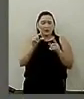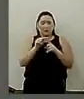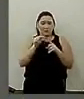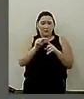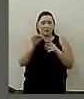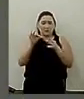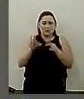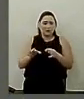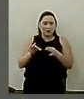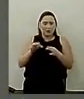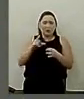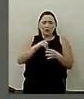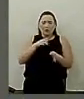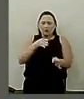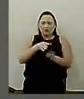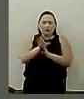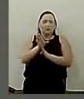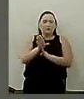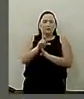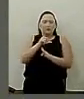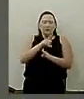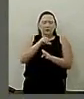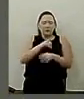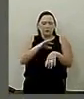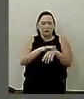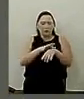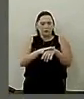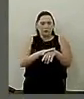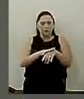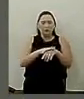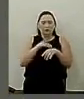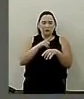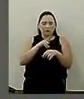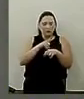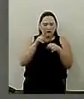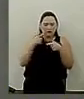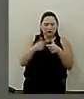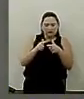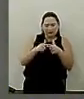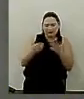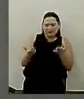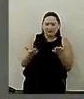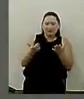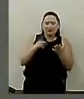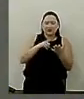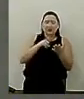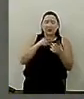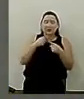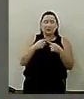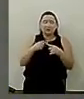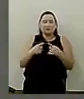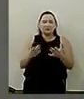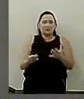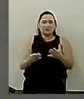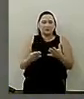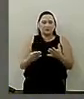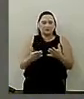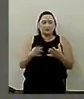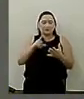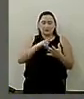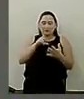quando repreendeu a enfermidade da sogra de Pedro. Se ele repreendeu, é porque tinha uma